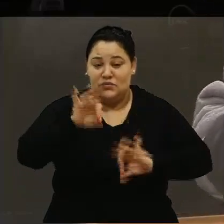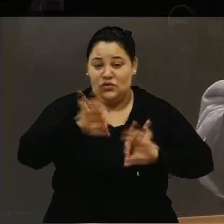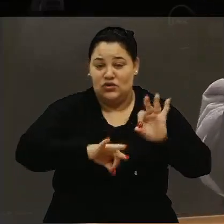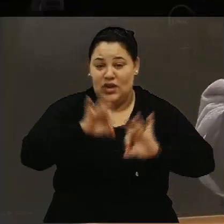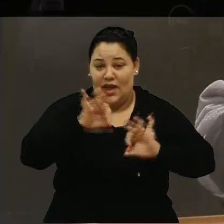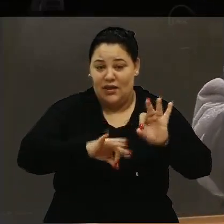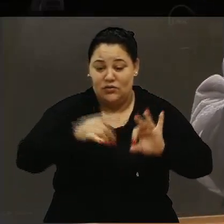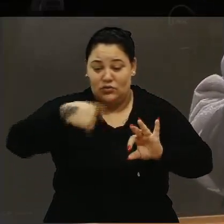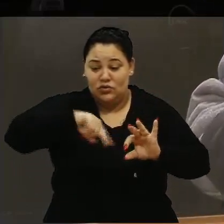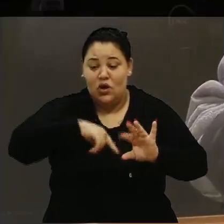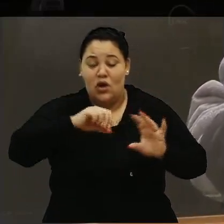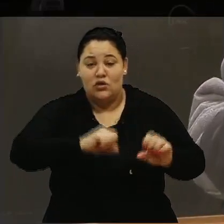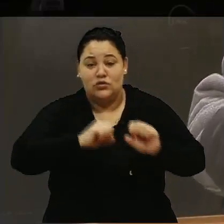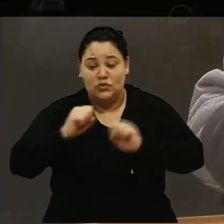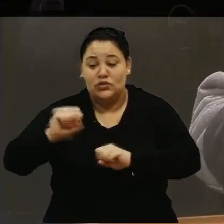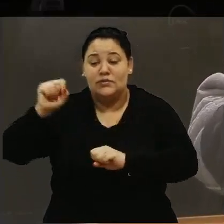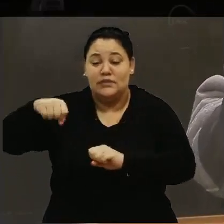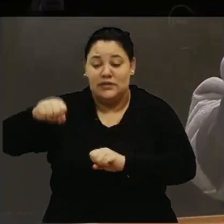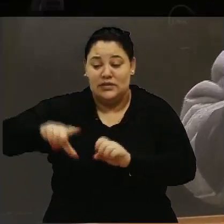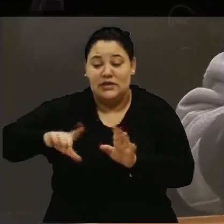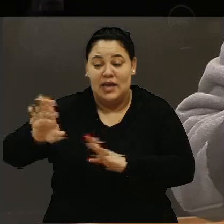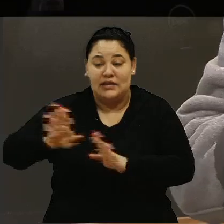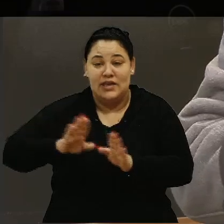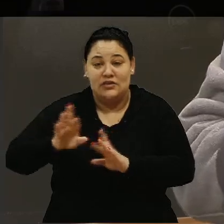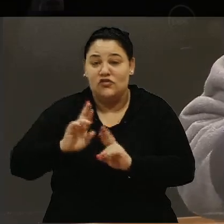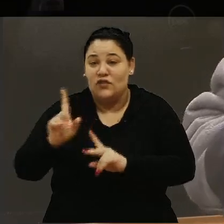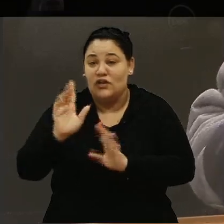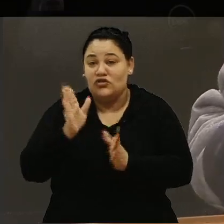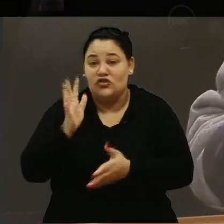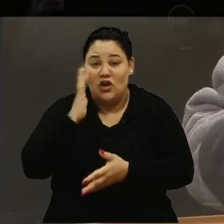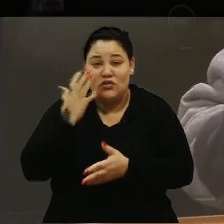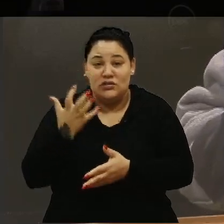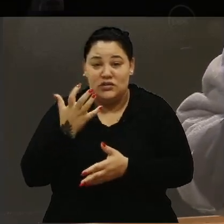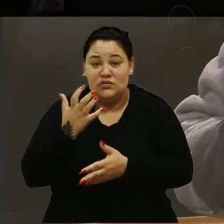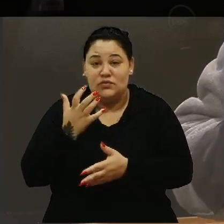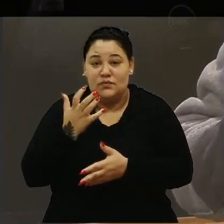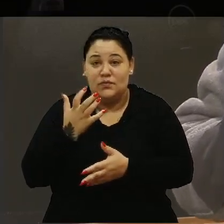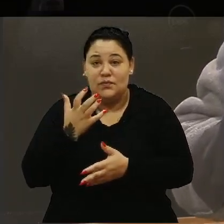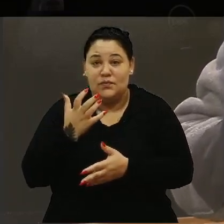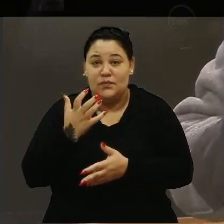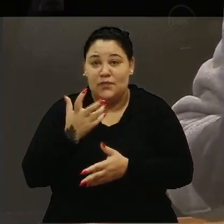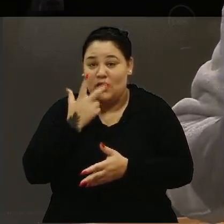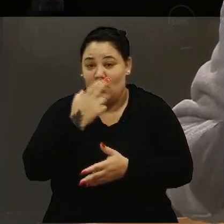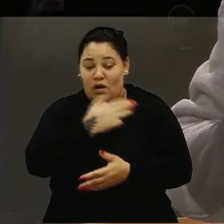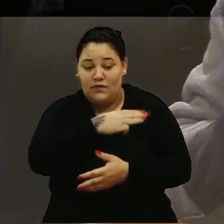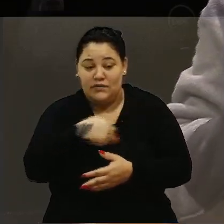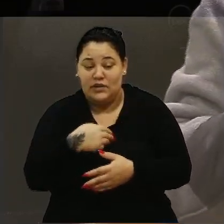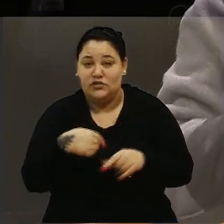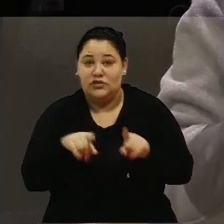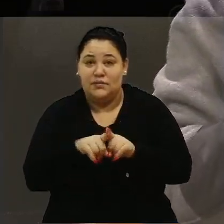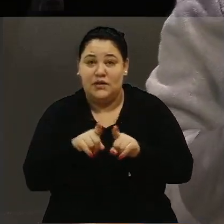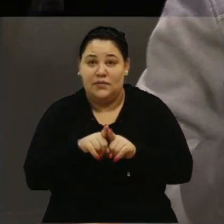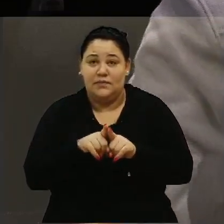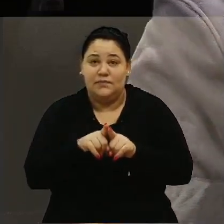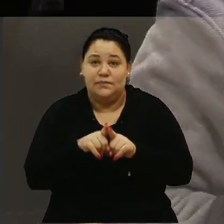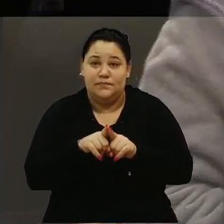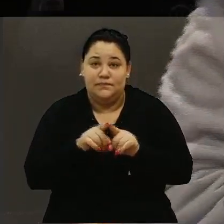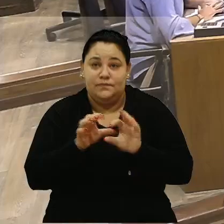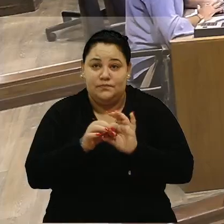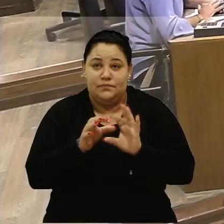nós possamos, sim, ter acesso, diferente do que aconteceu com o ISSQN da Visat, das atualizações mensais, de